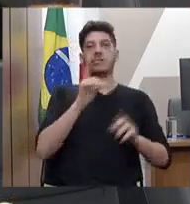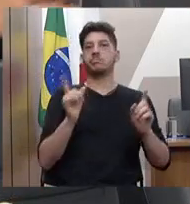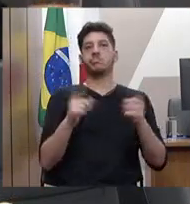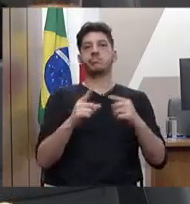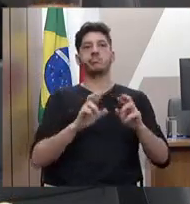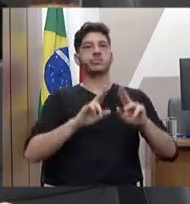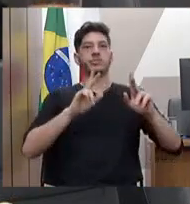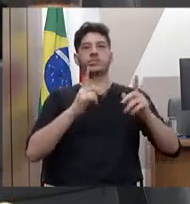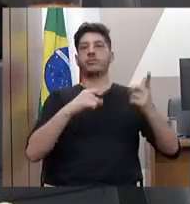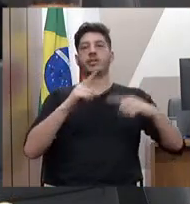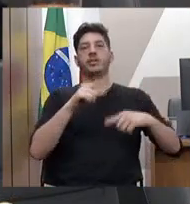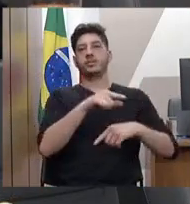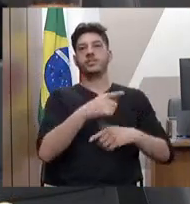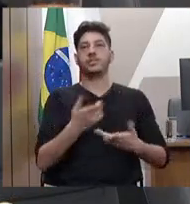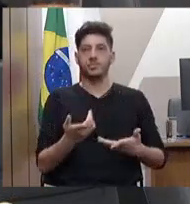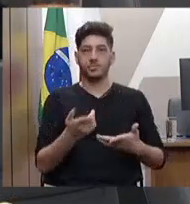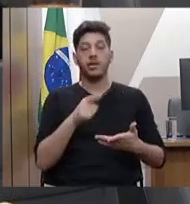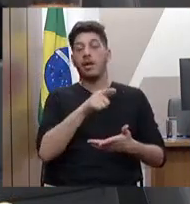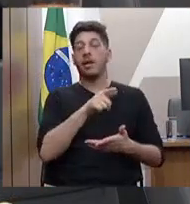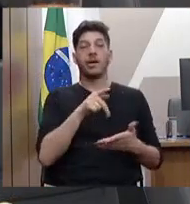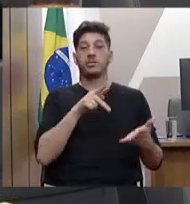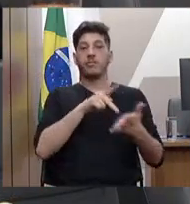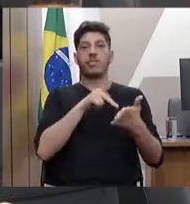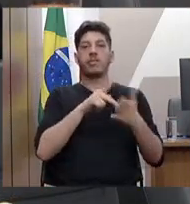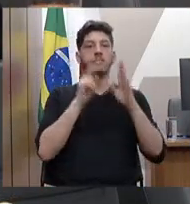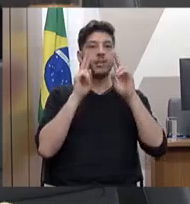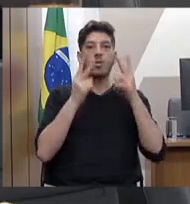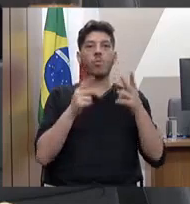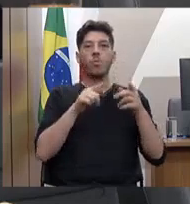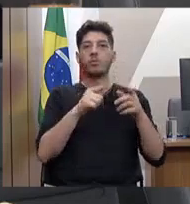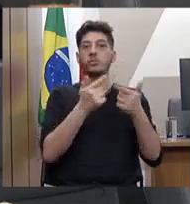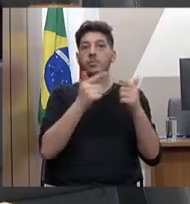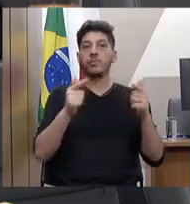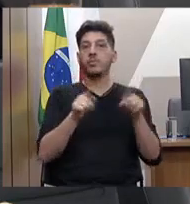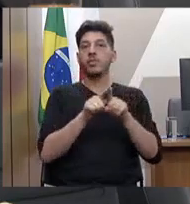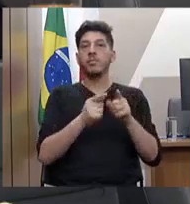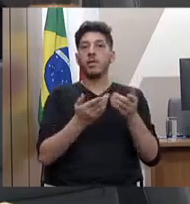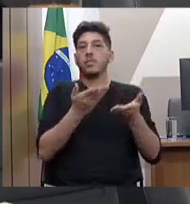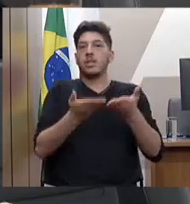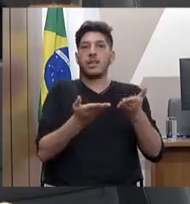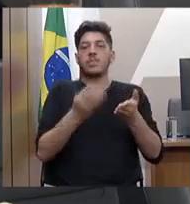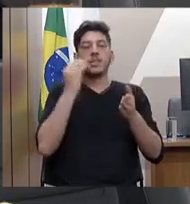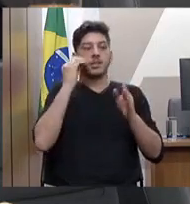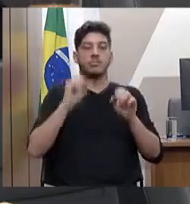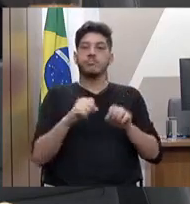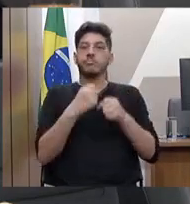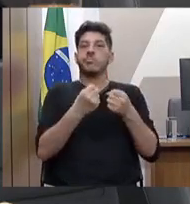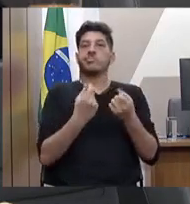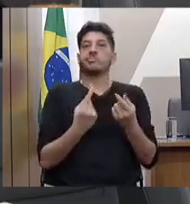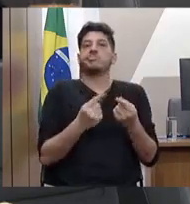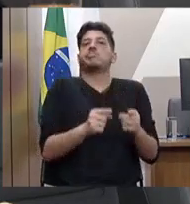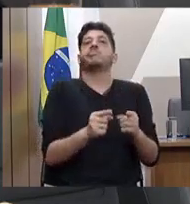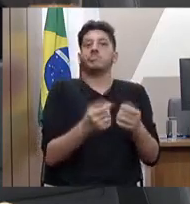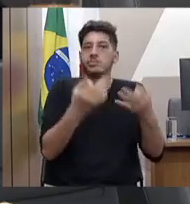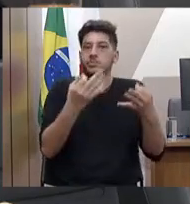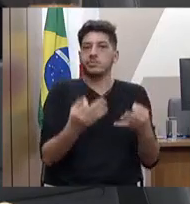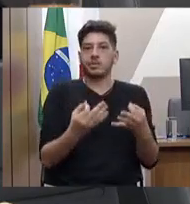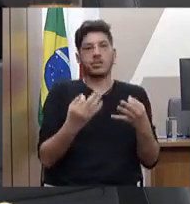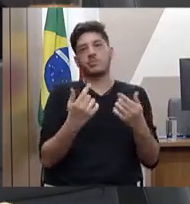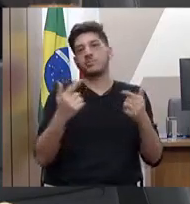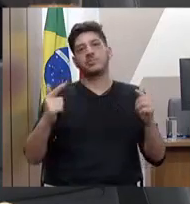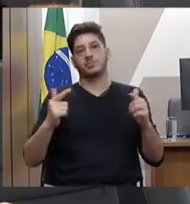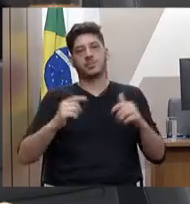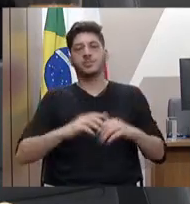diferença Essa realidade ela não é reconhecida e ela não é tratada e enfrentada de modo efetivo pelos empresários né